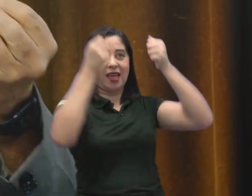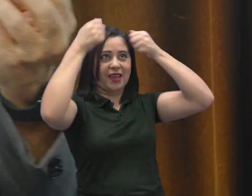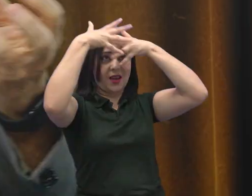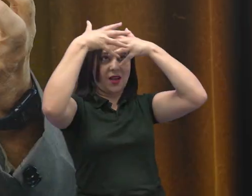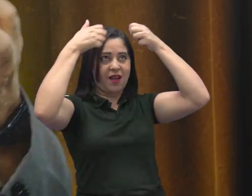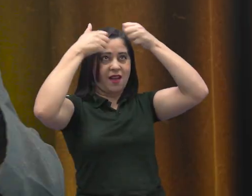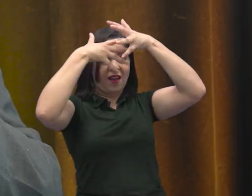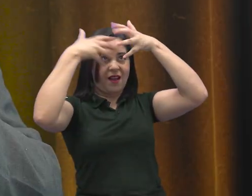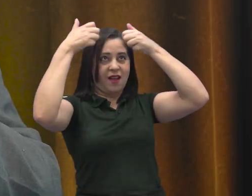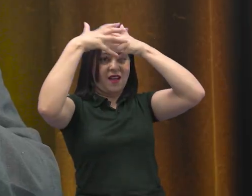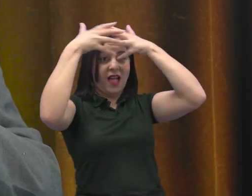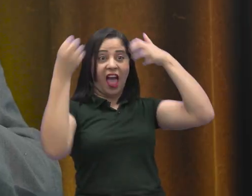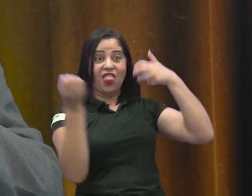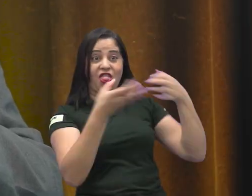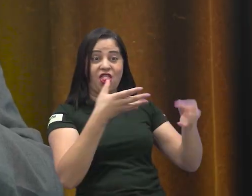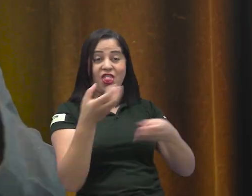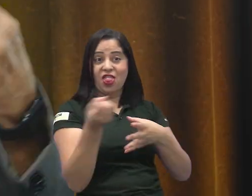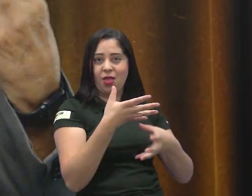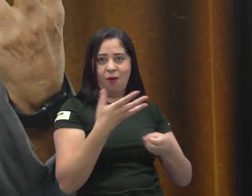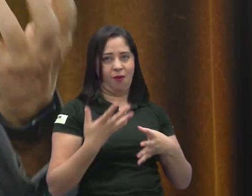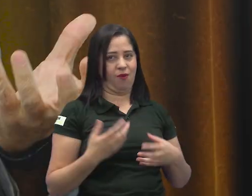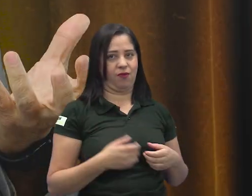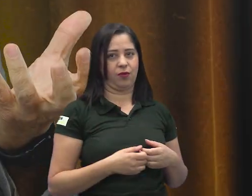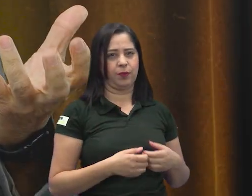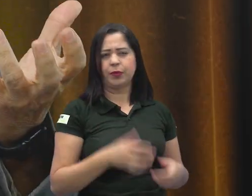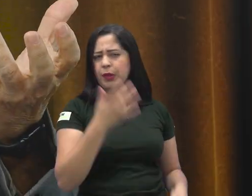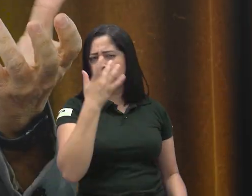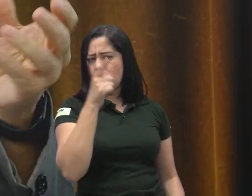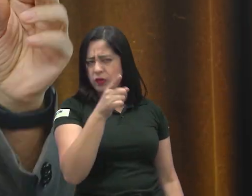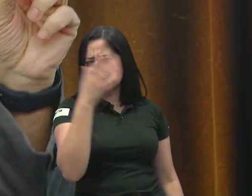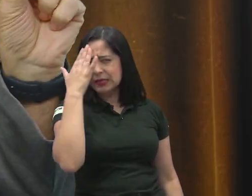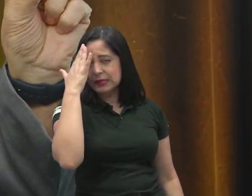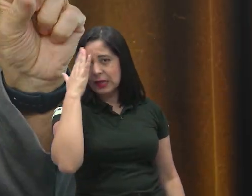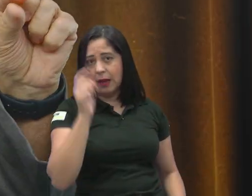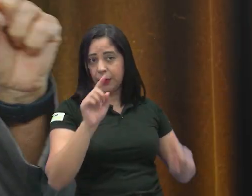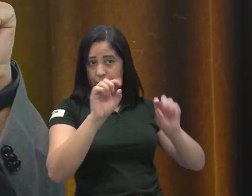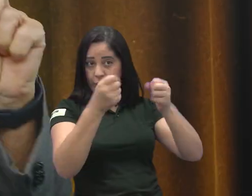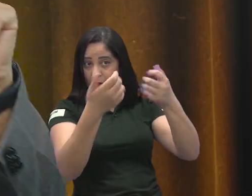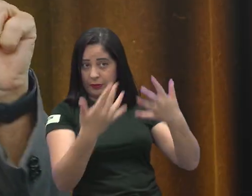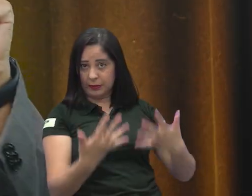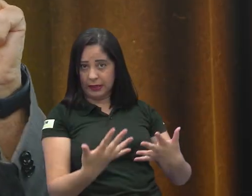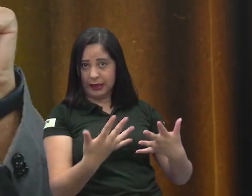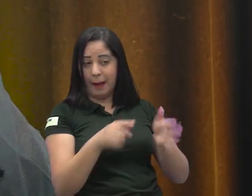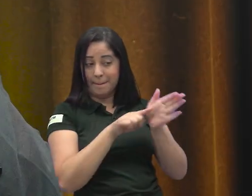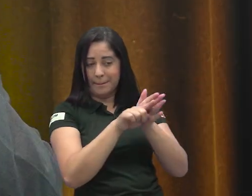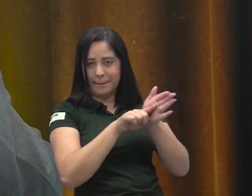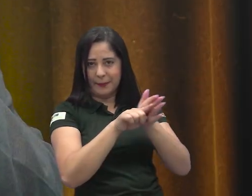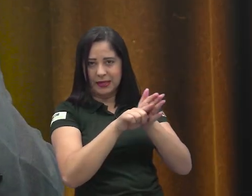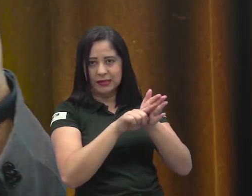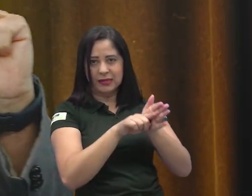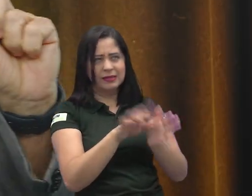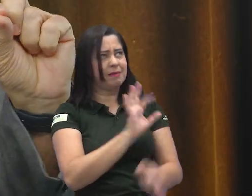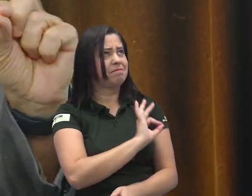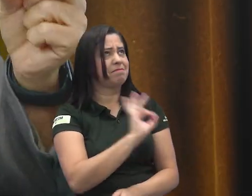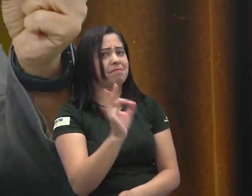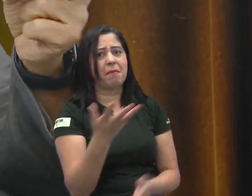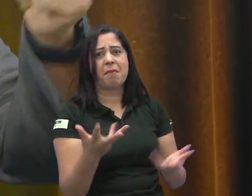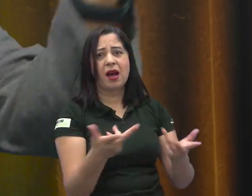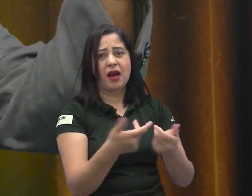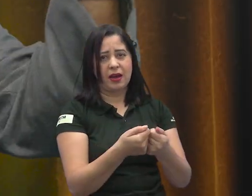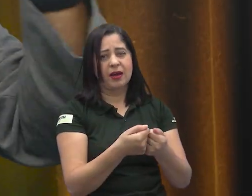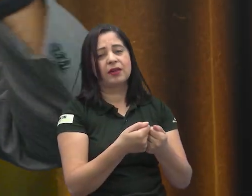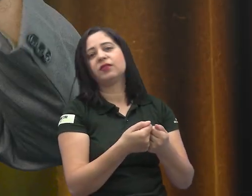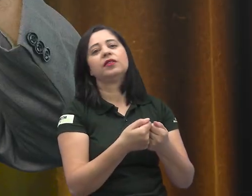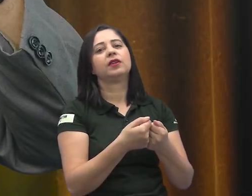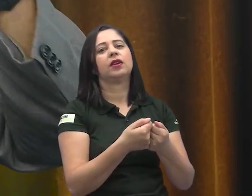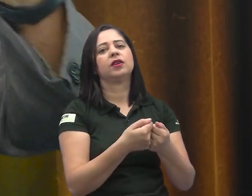ativa outras áreas que estão adormecidas. Eu não sei se você sabe, vou abrir um parênteses aqui para falar uma pesquisa que eu achei fantástica. Até eu